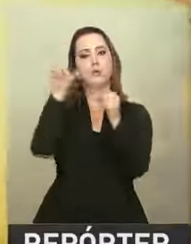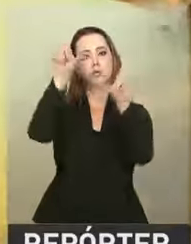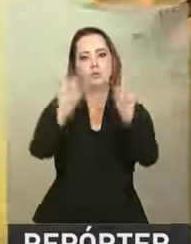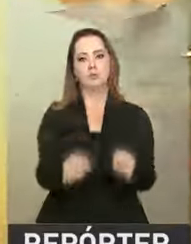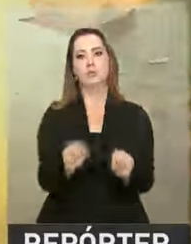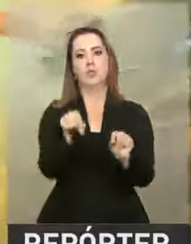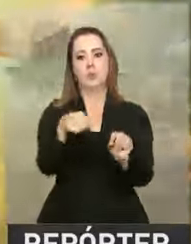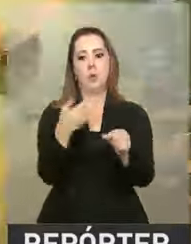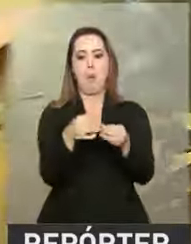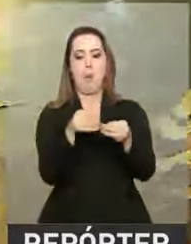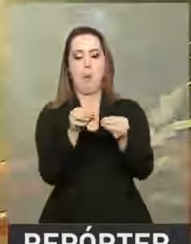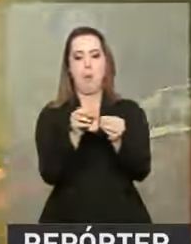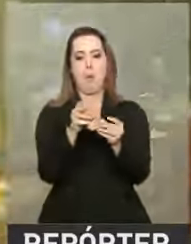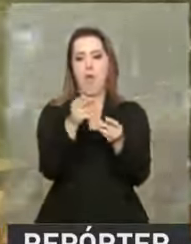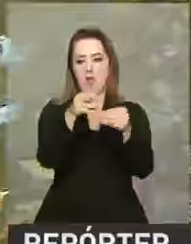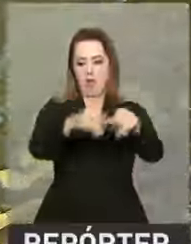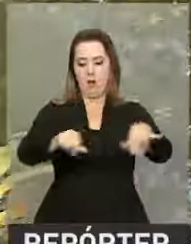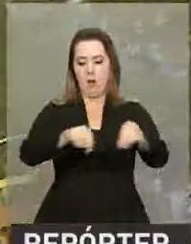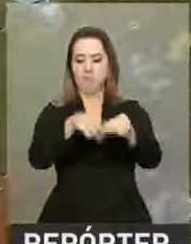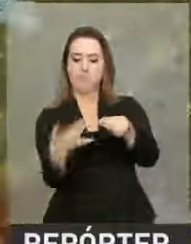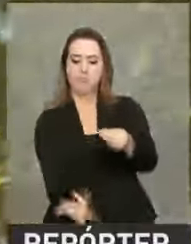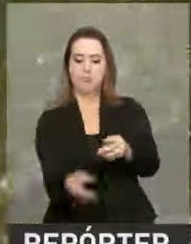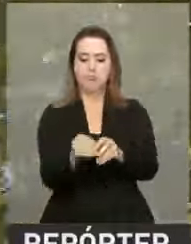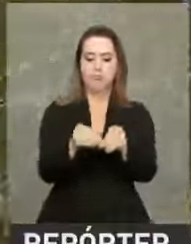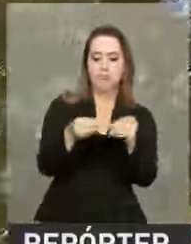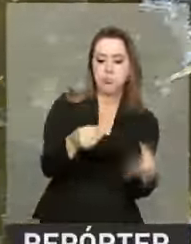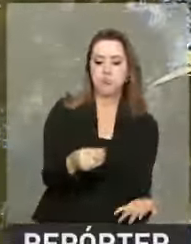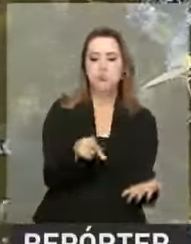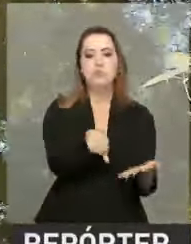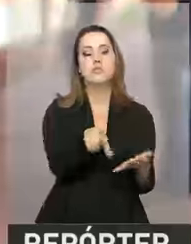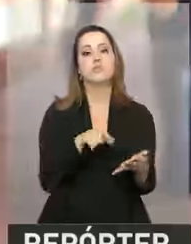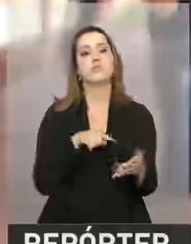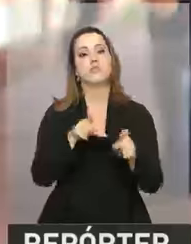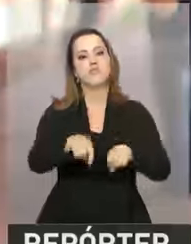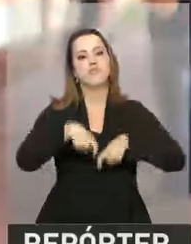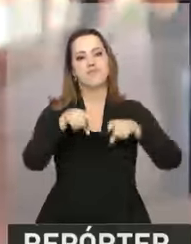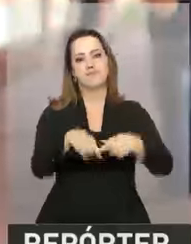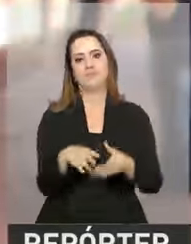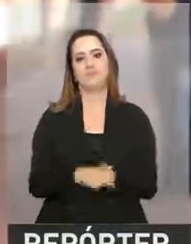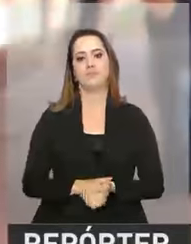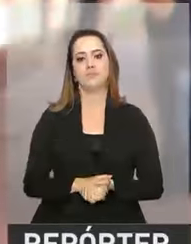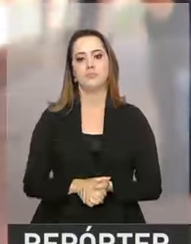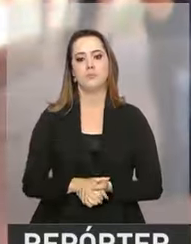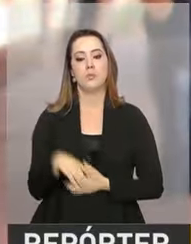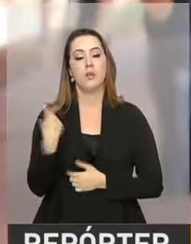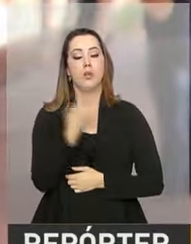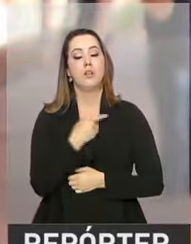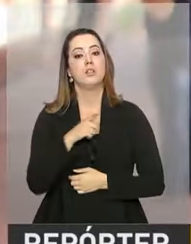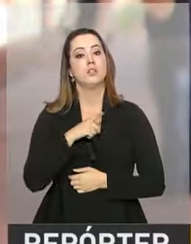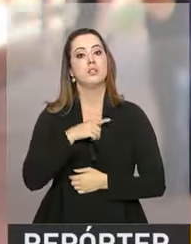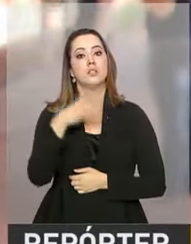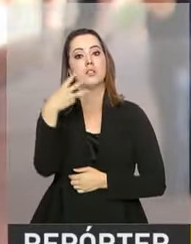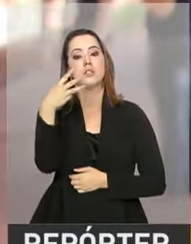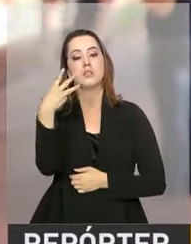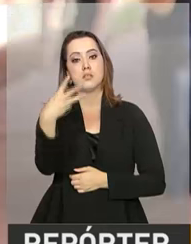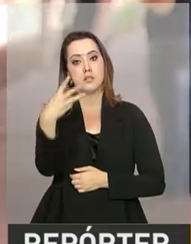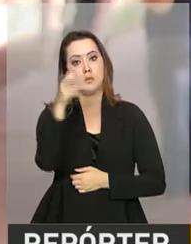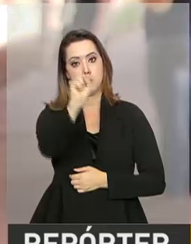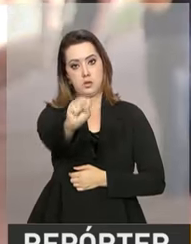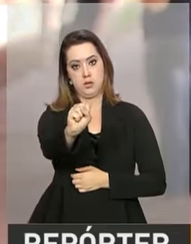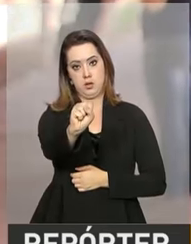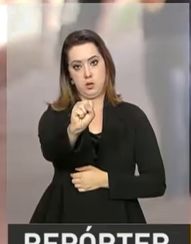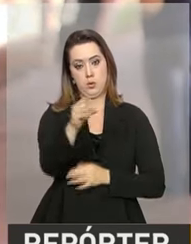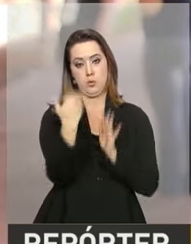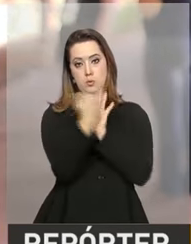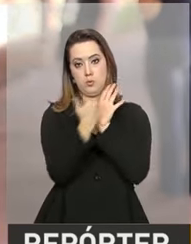da erosão e assoreamento dos mananciais nas áreas rurais. Nós temos aí hoje 38 projetos